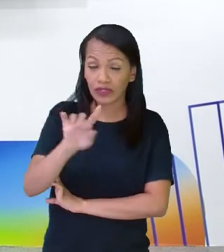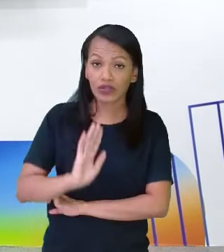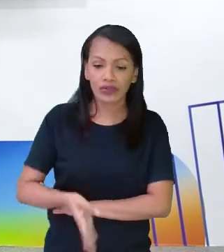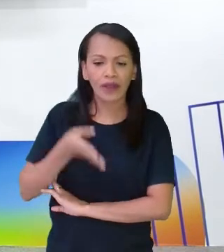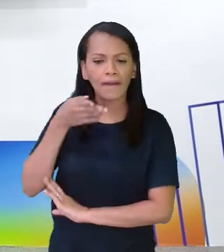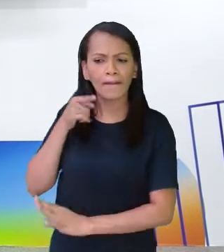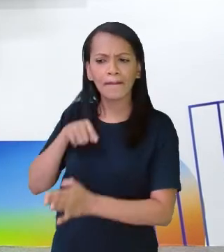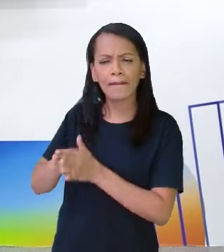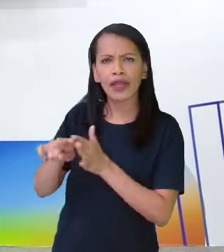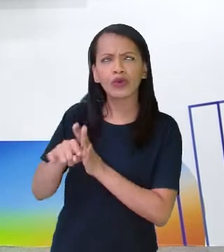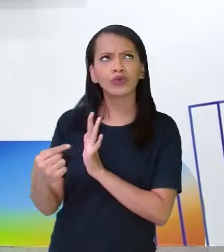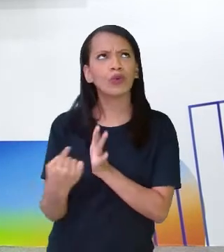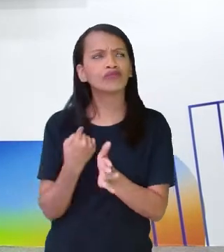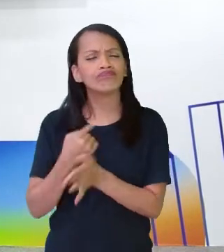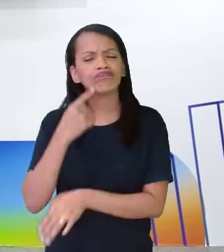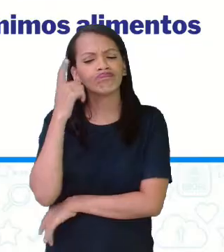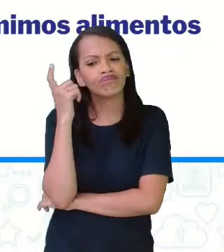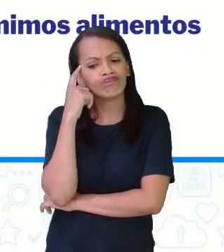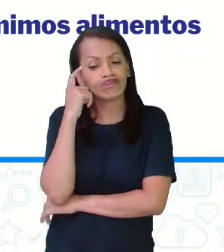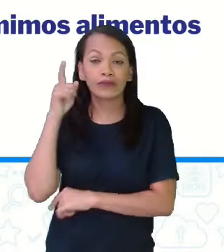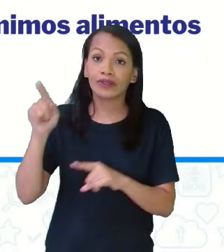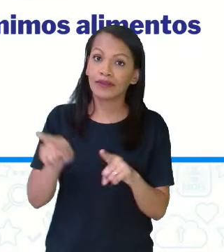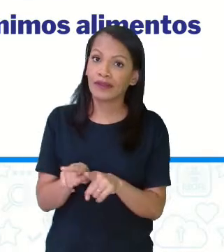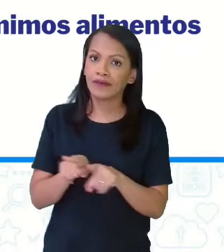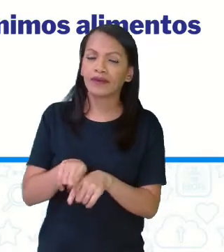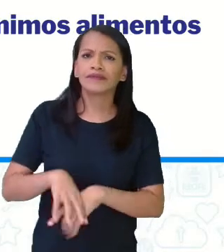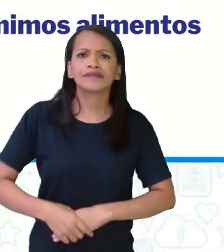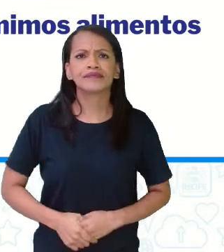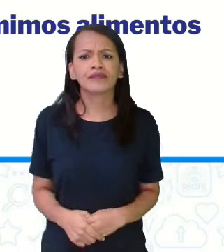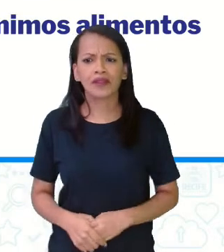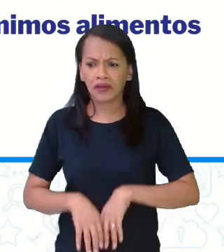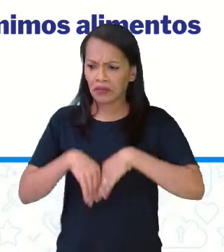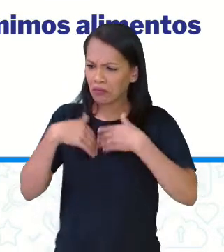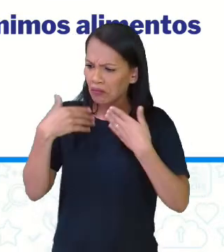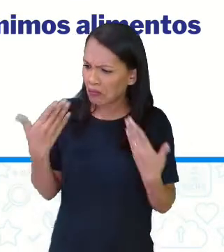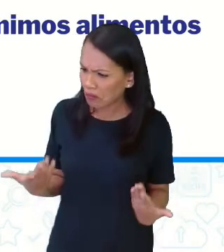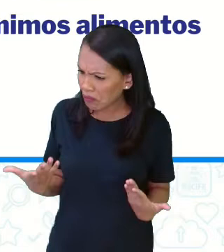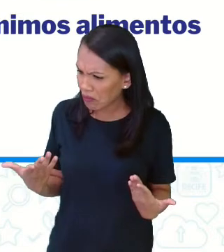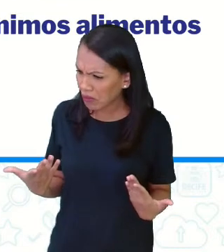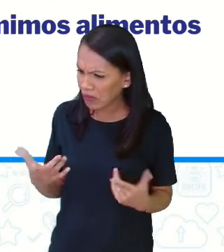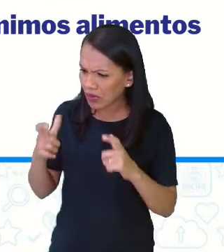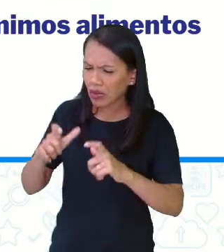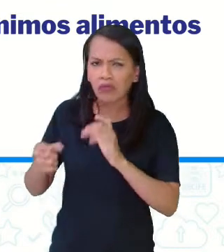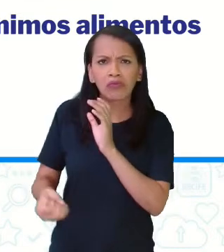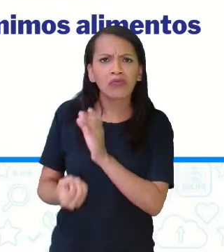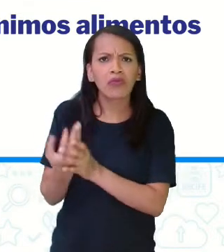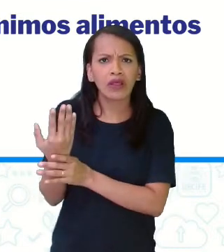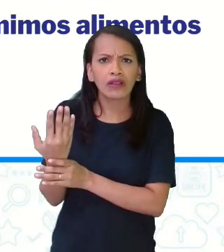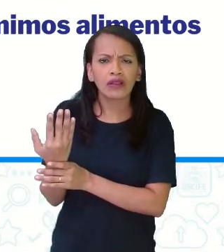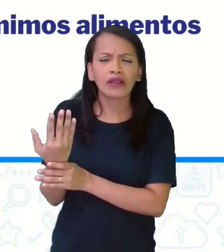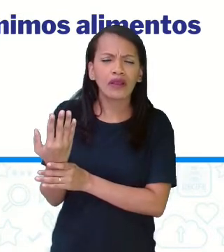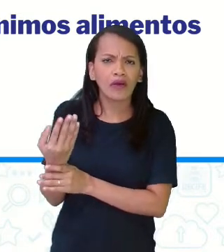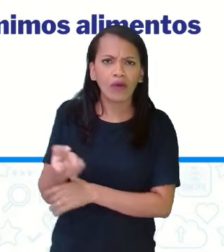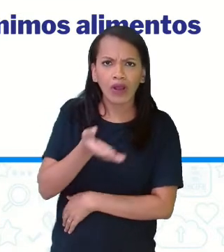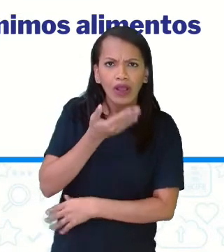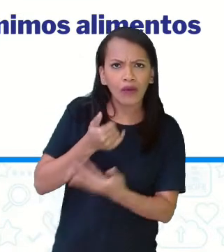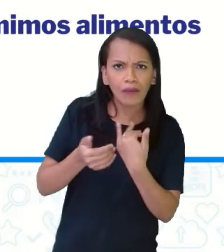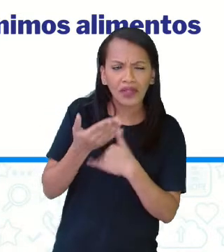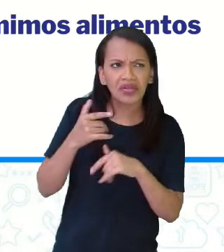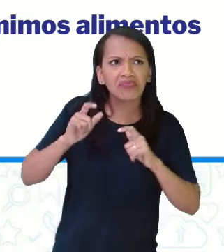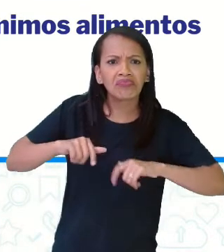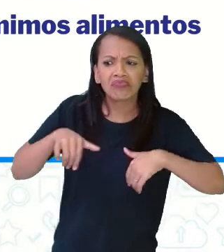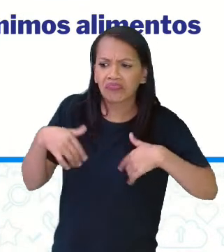se perguntaram isso também. De onde vêm os alimentos? De onde vêm os